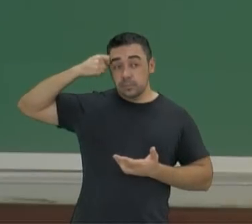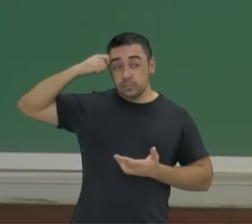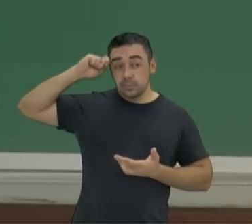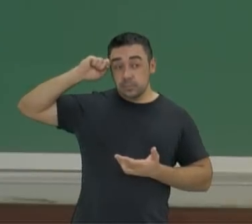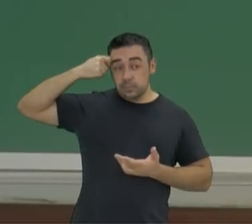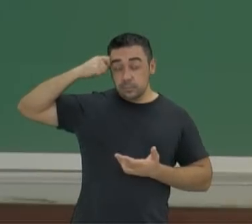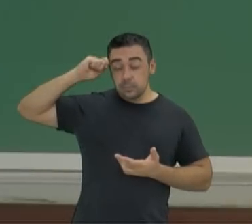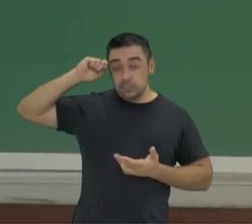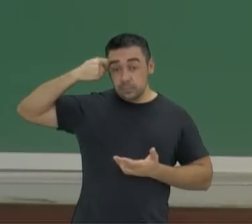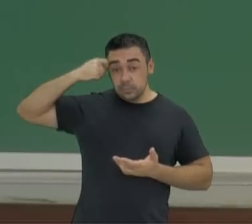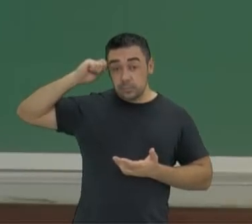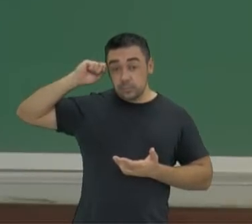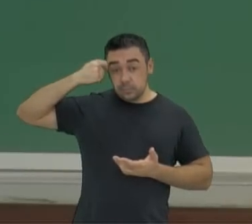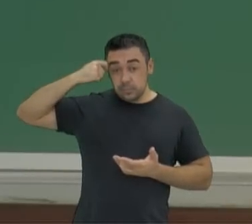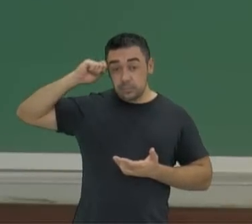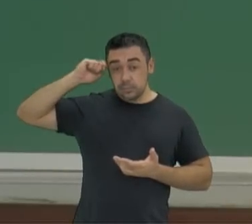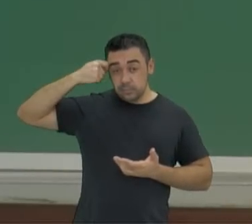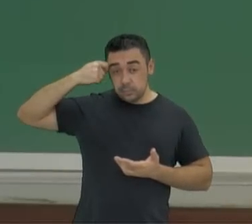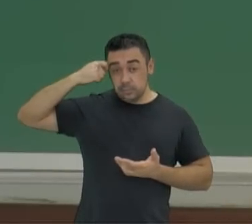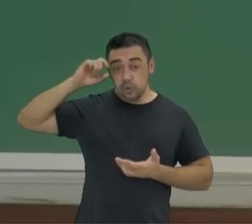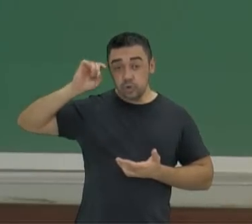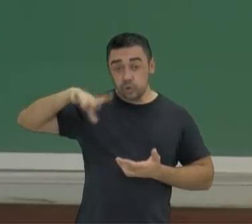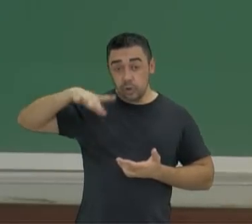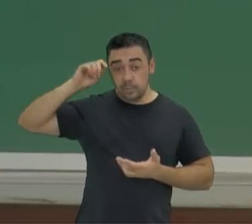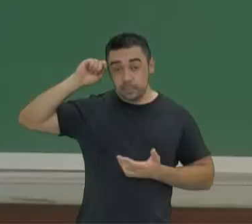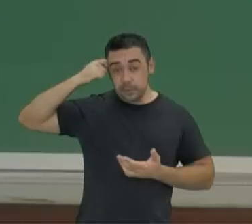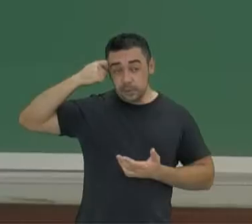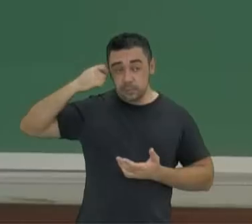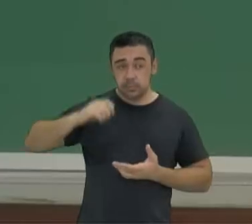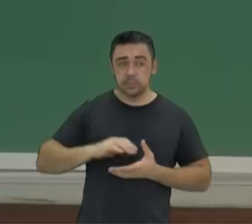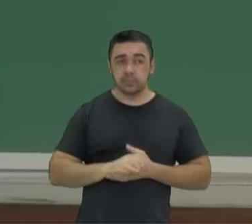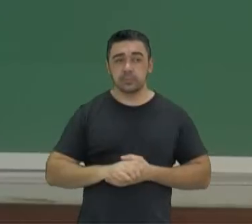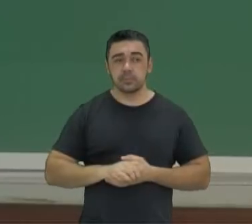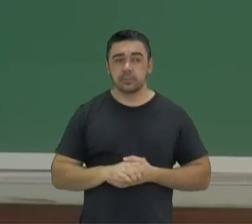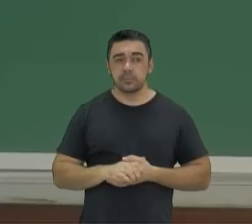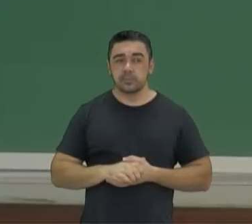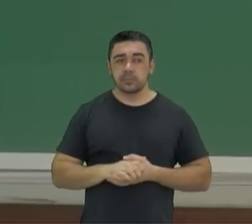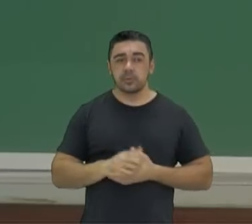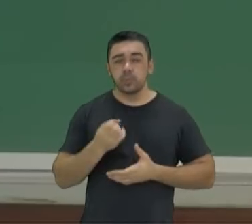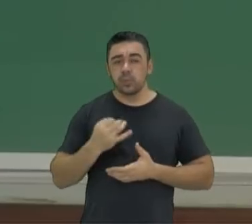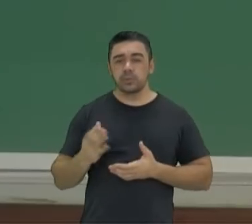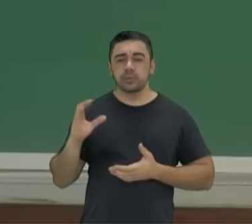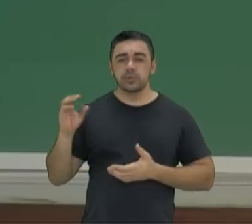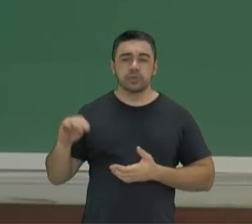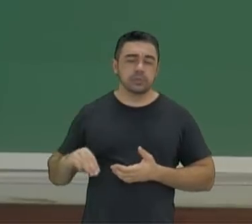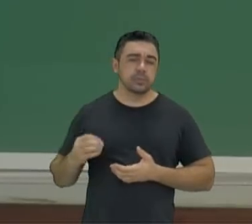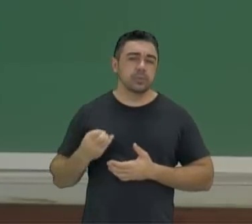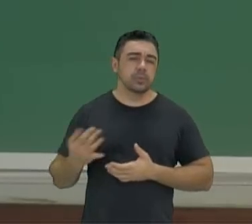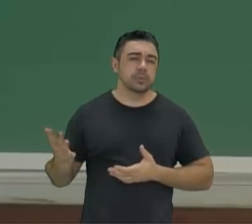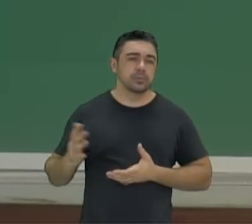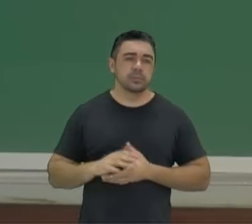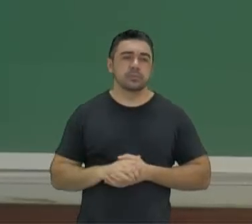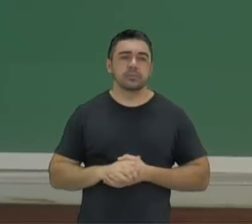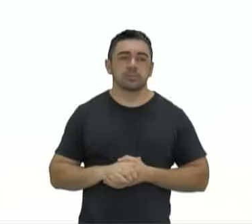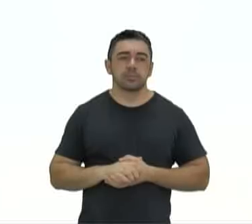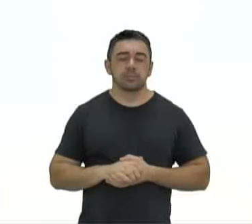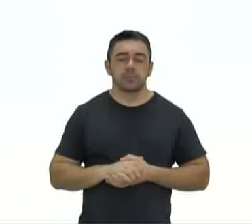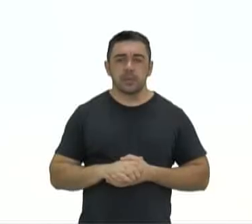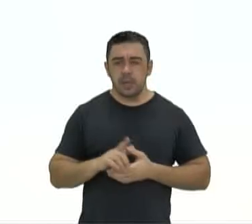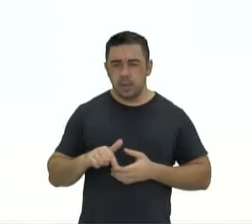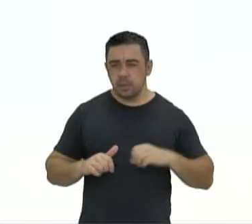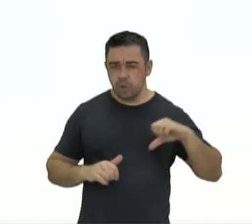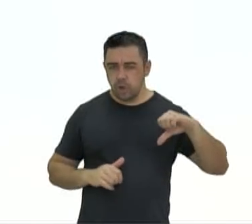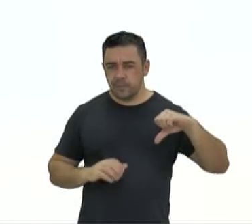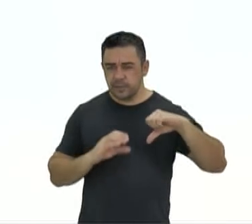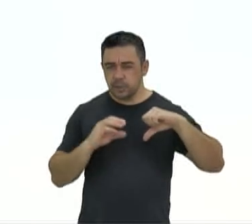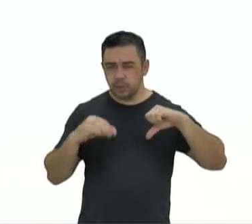quero a área total só dos quadrados pretos. Em centímetros quadrados é igual a, letra A, 9